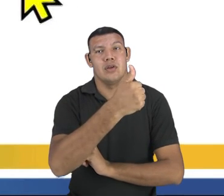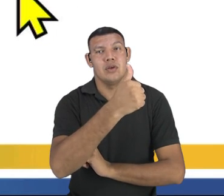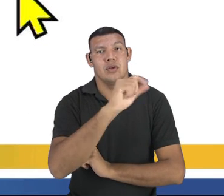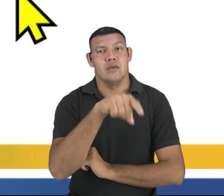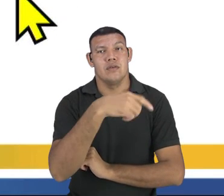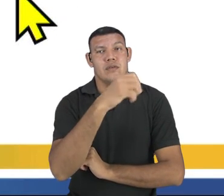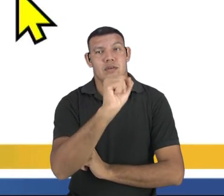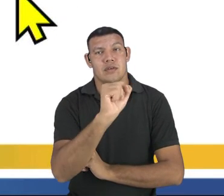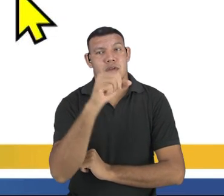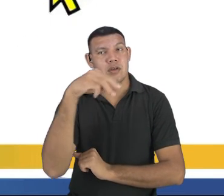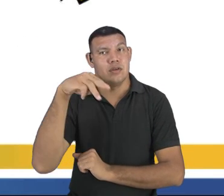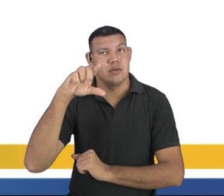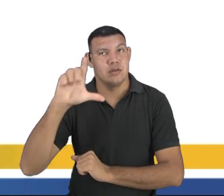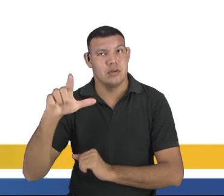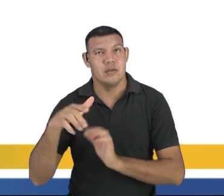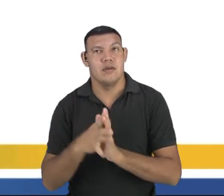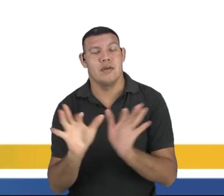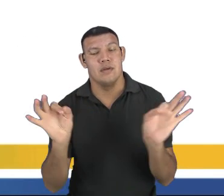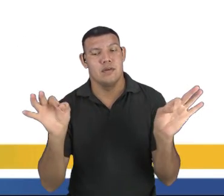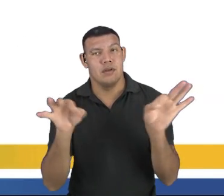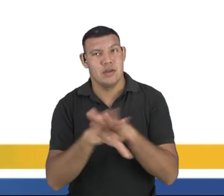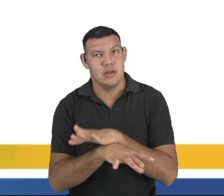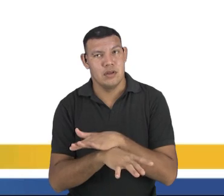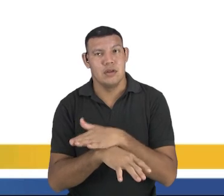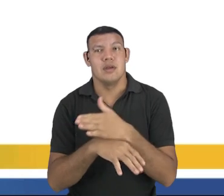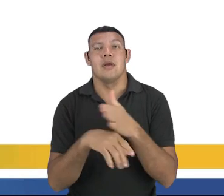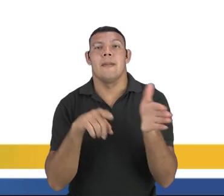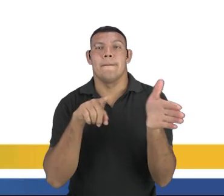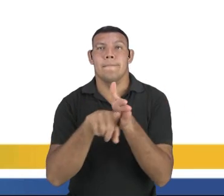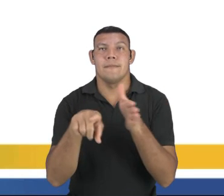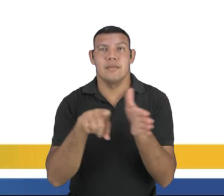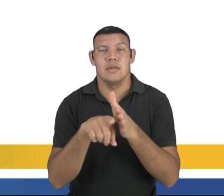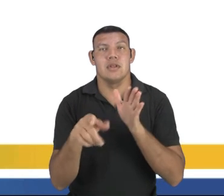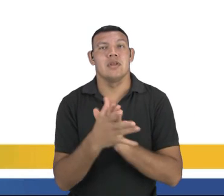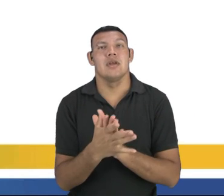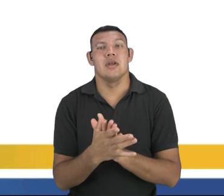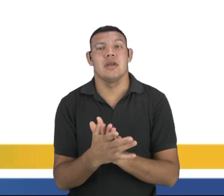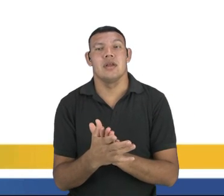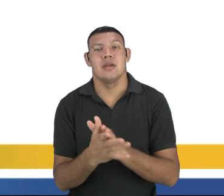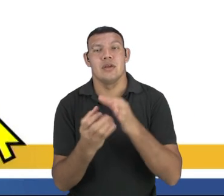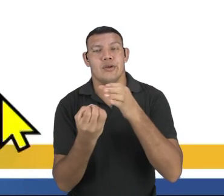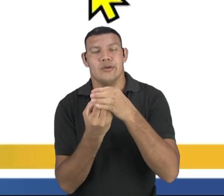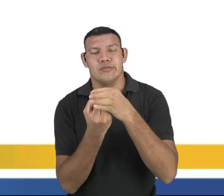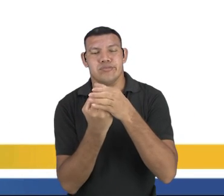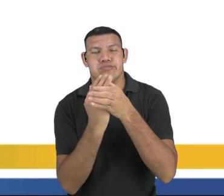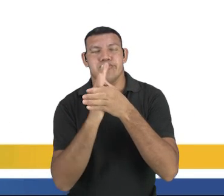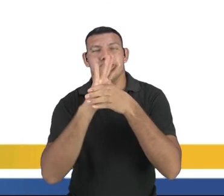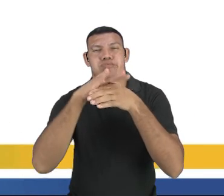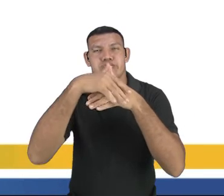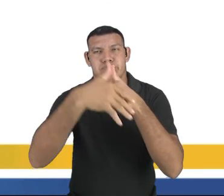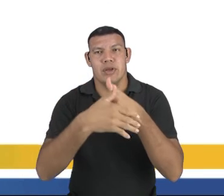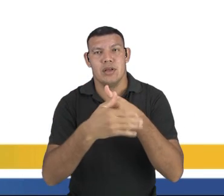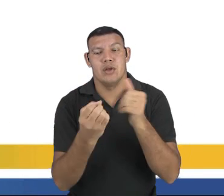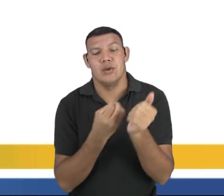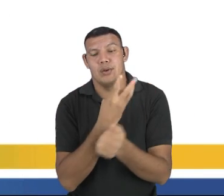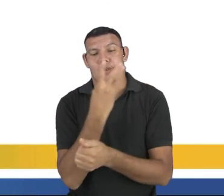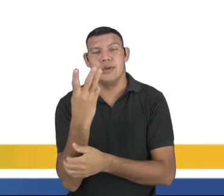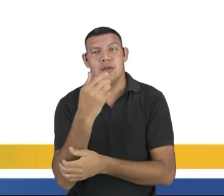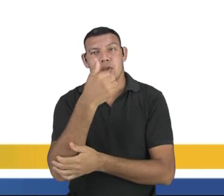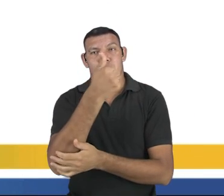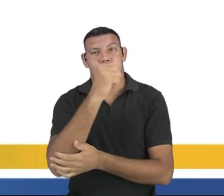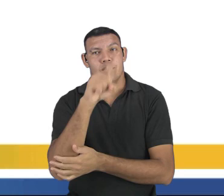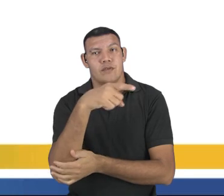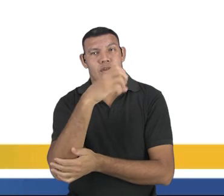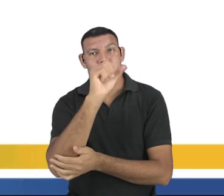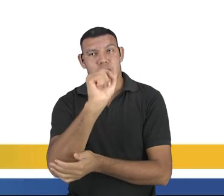aí, pessoal, nessa questão. A dilatação aparente, a parte que derrama, é 1,8, né? Sendo que